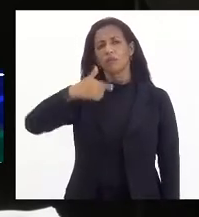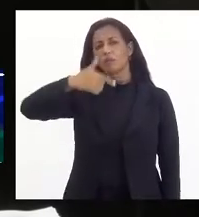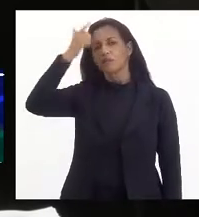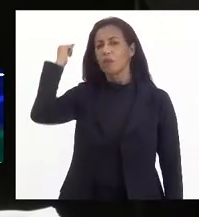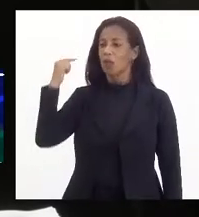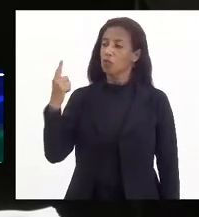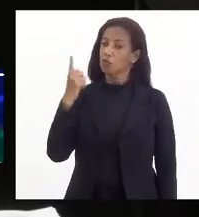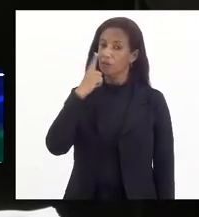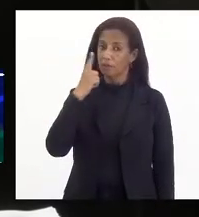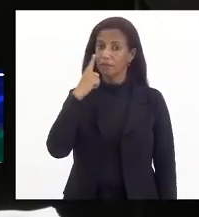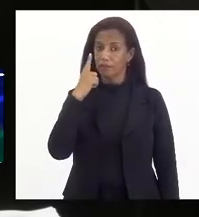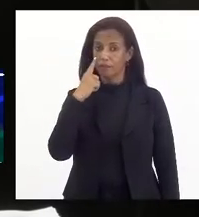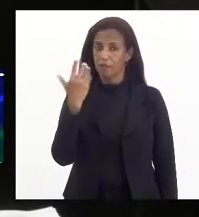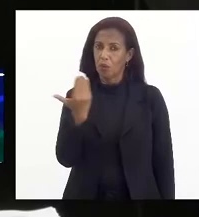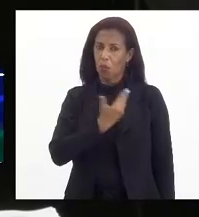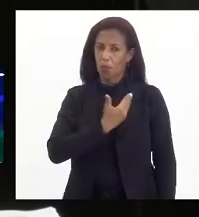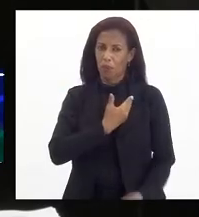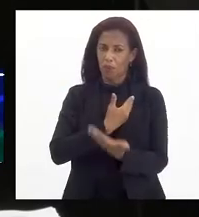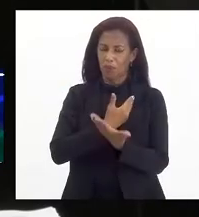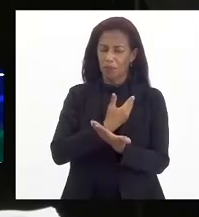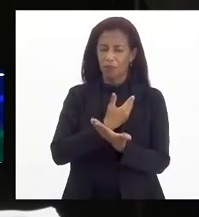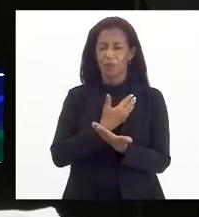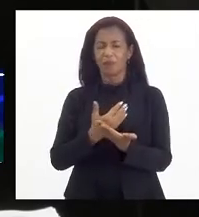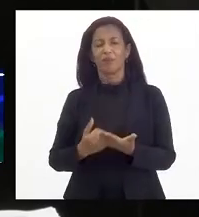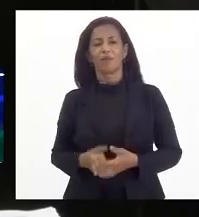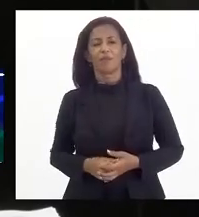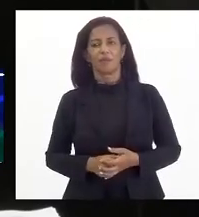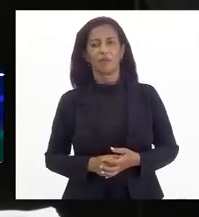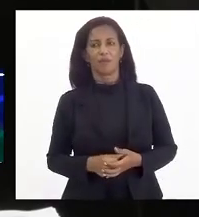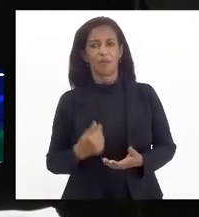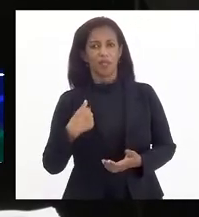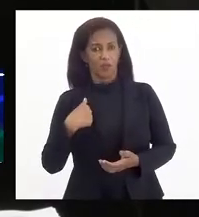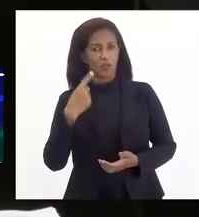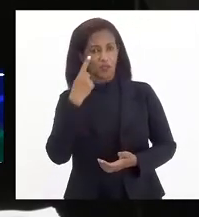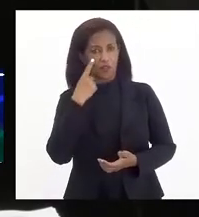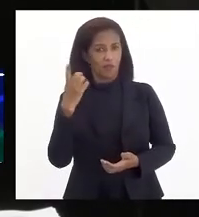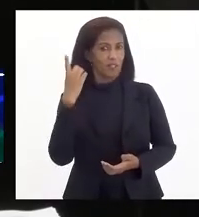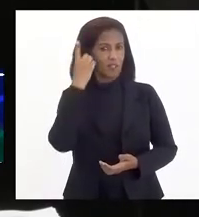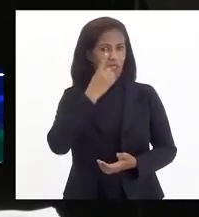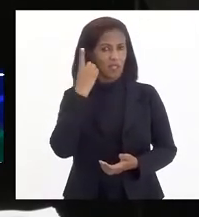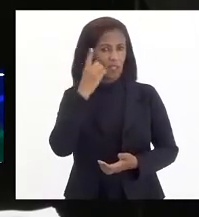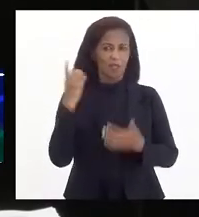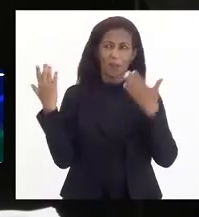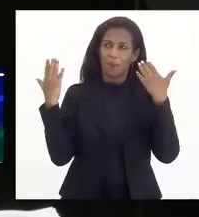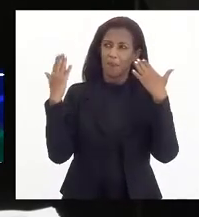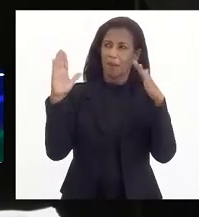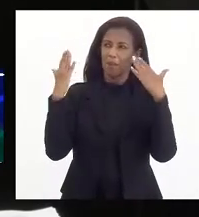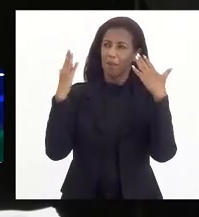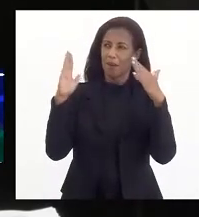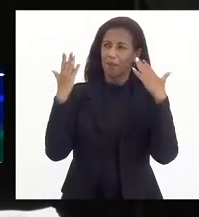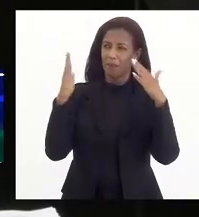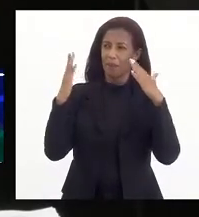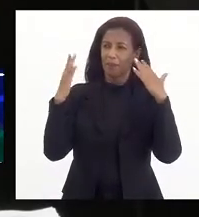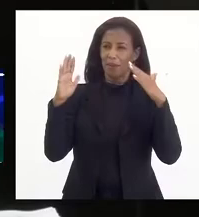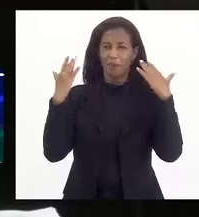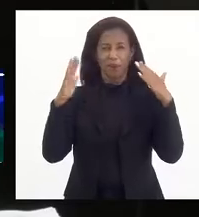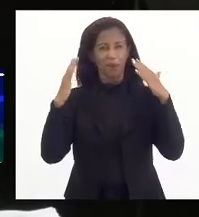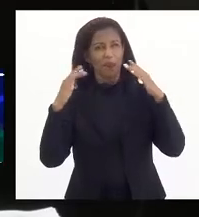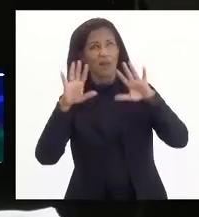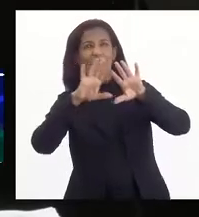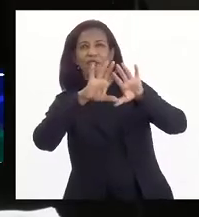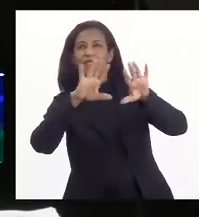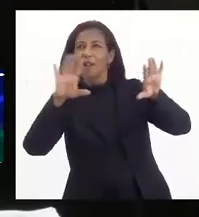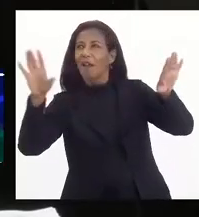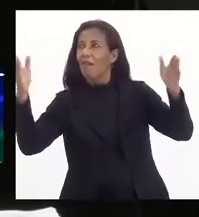vi Deputado meu querido Deputado Hospital Eu já vi deputados serem aplaudidos aqui né